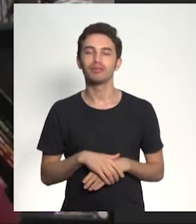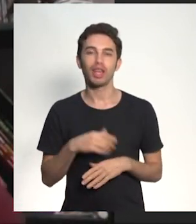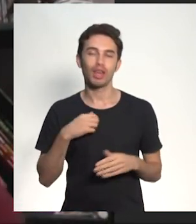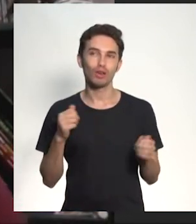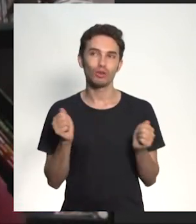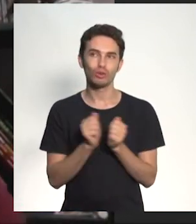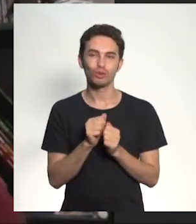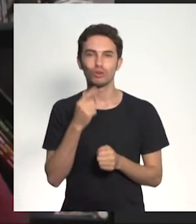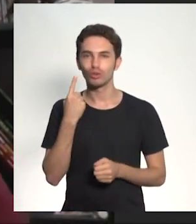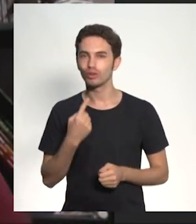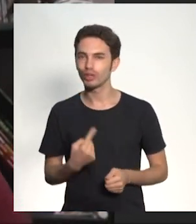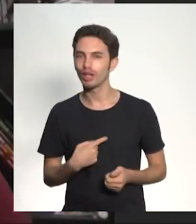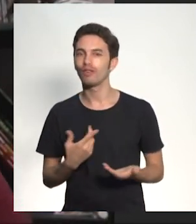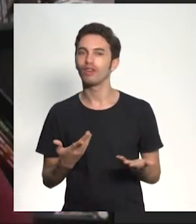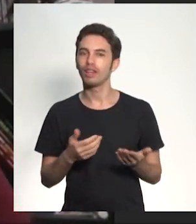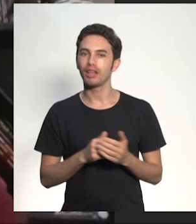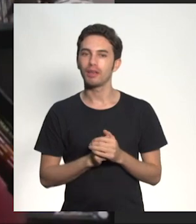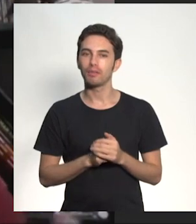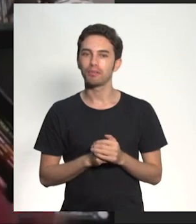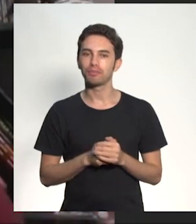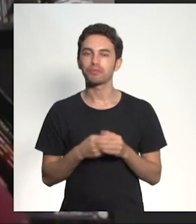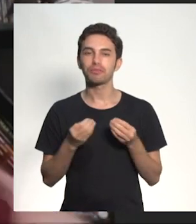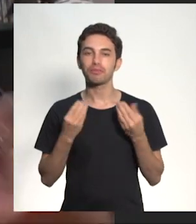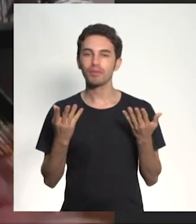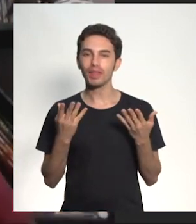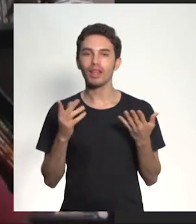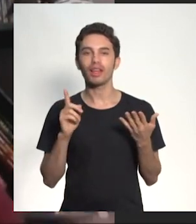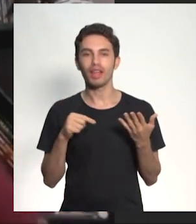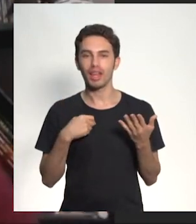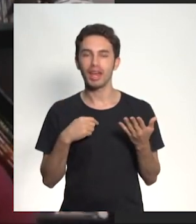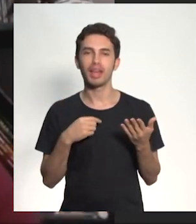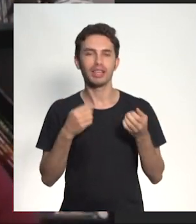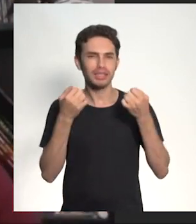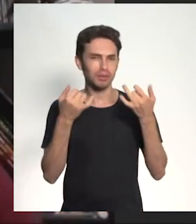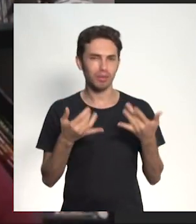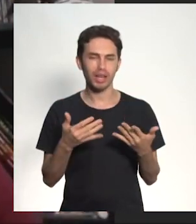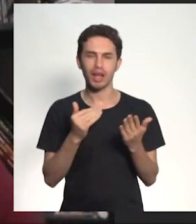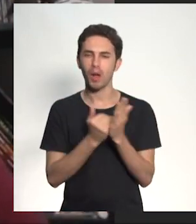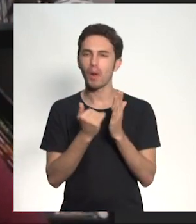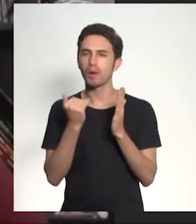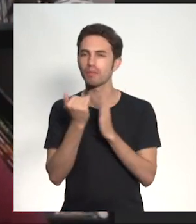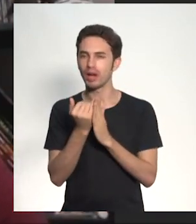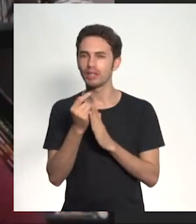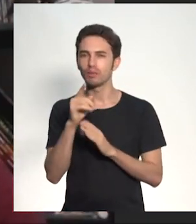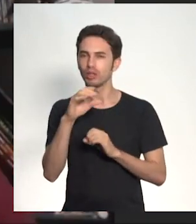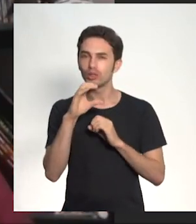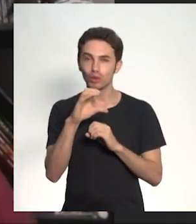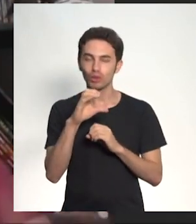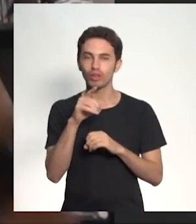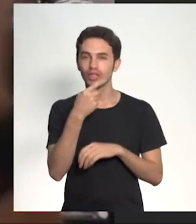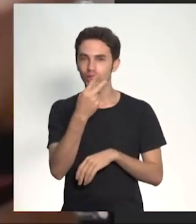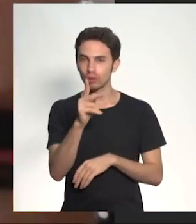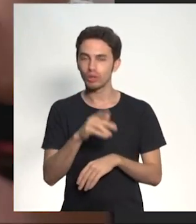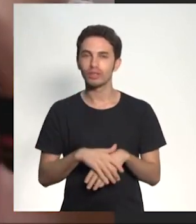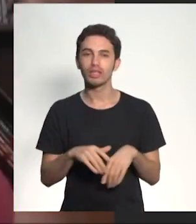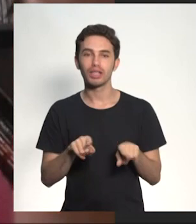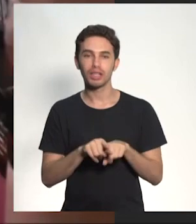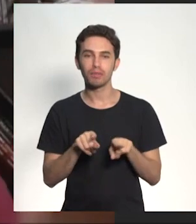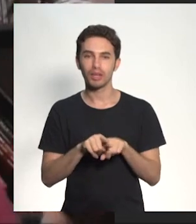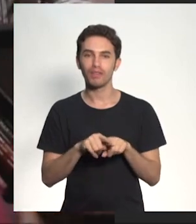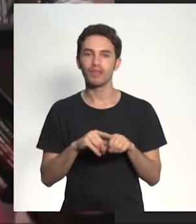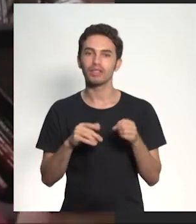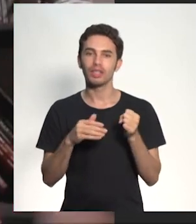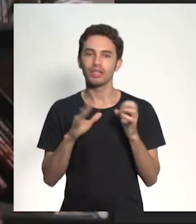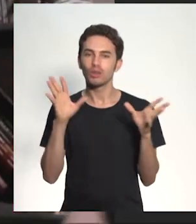Jennifer, justamente para poder, né, tentar esclarecer ao máximo os questionamentos que vocês têm e trazer aí um resumão de